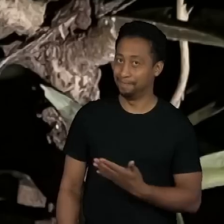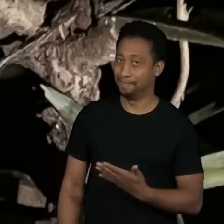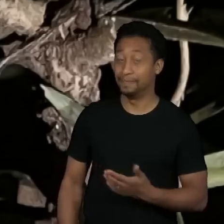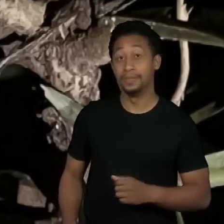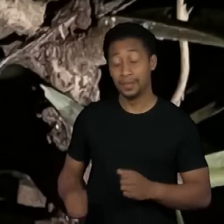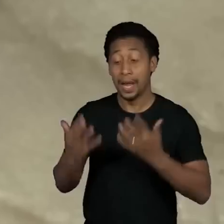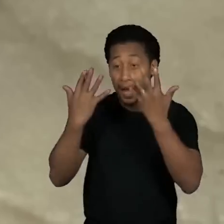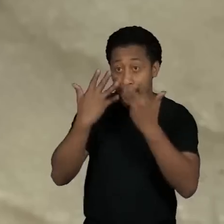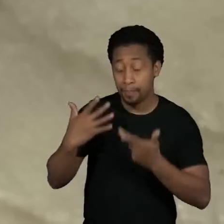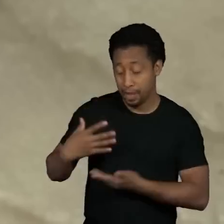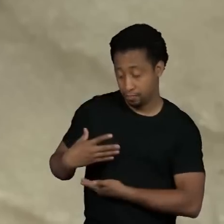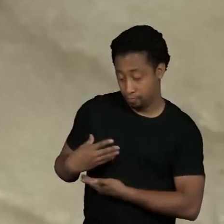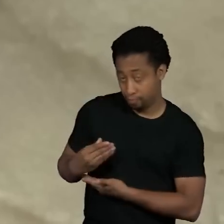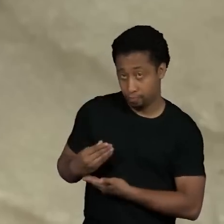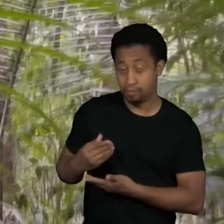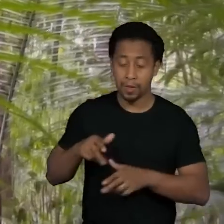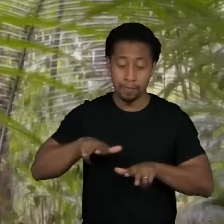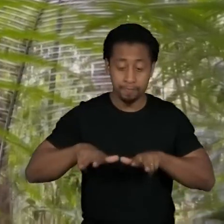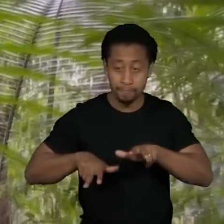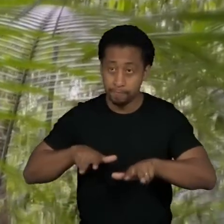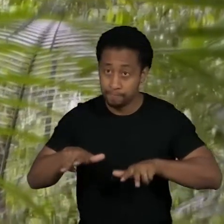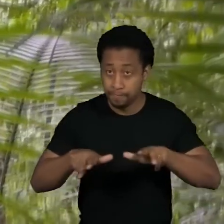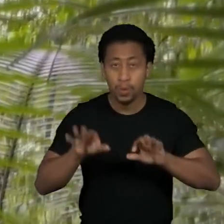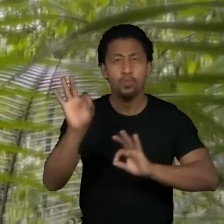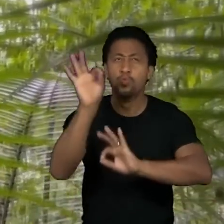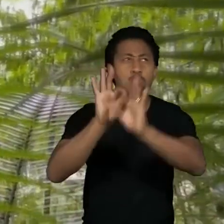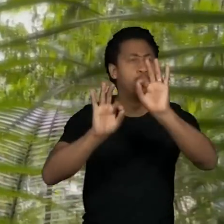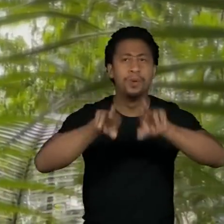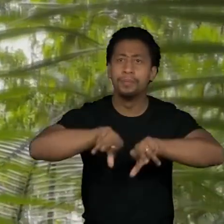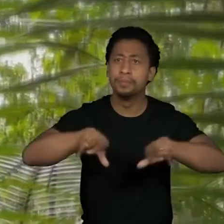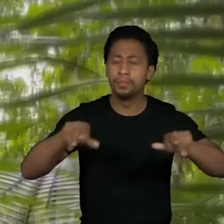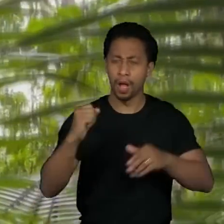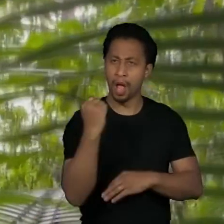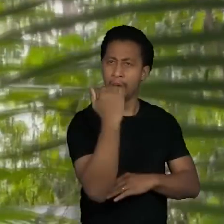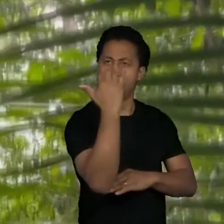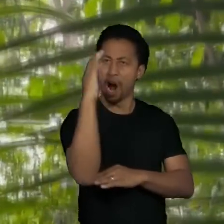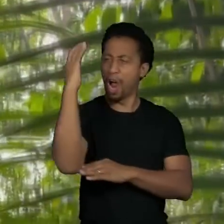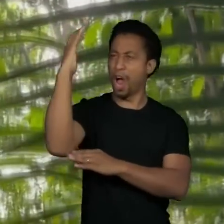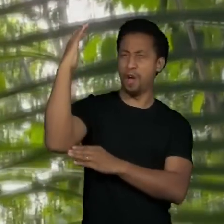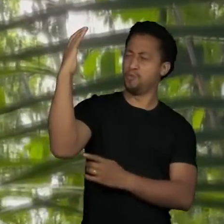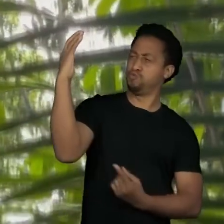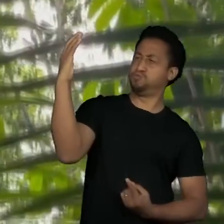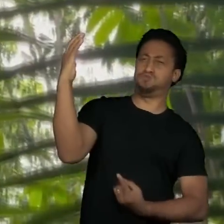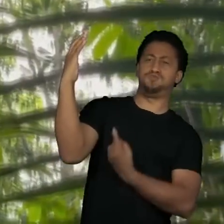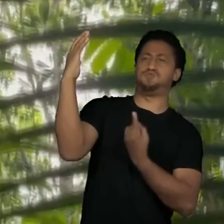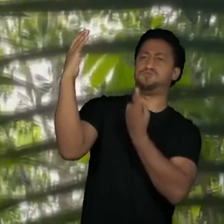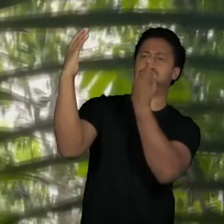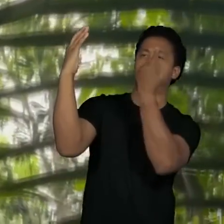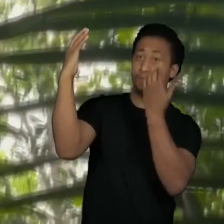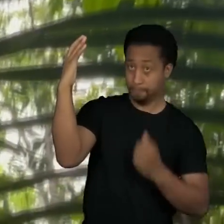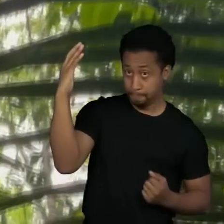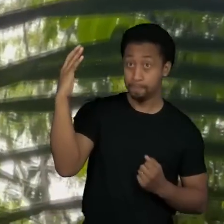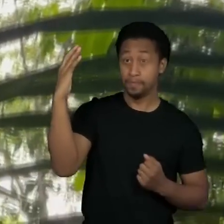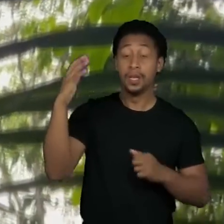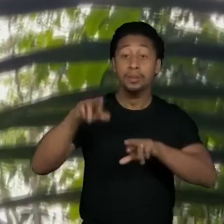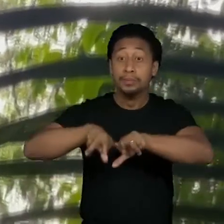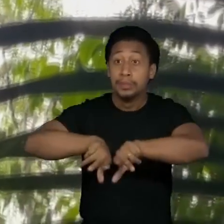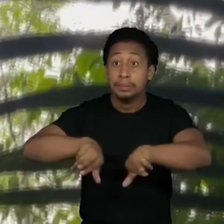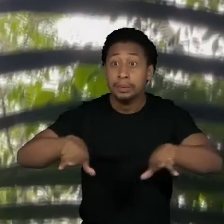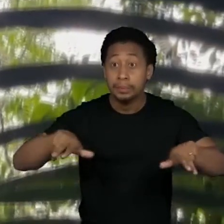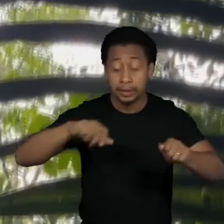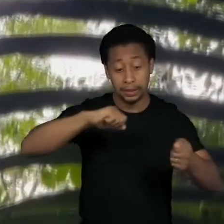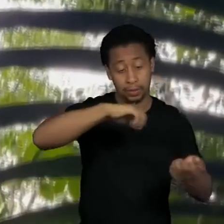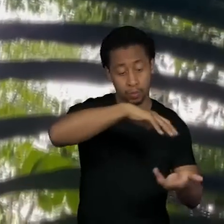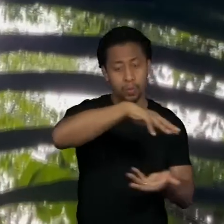Mamíferos, répteis, insetos, árvores imponentes. Essa rica variedade de espécies existente em todo o